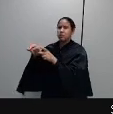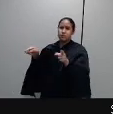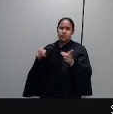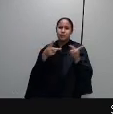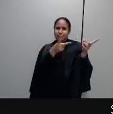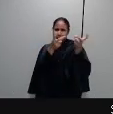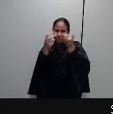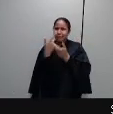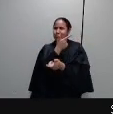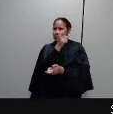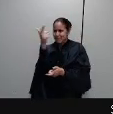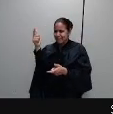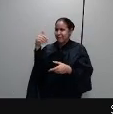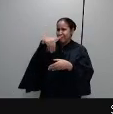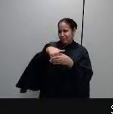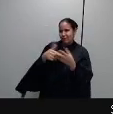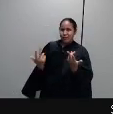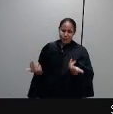e